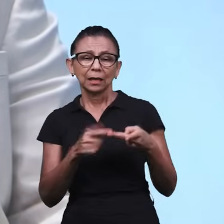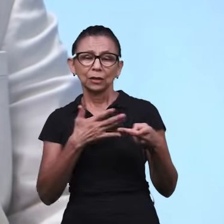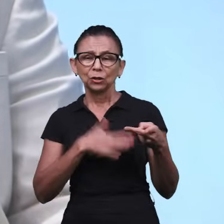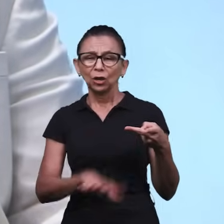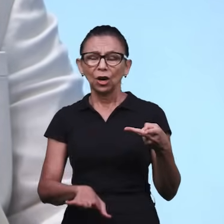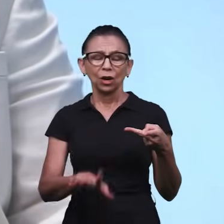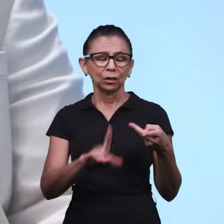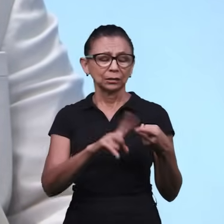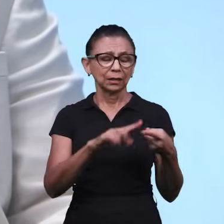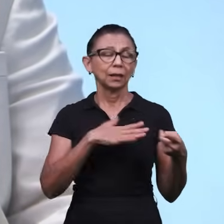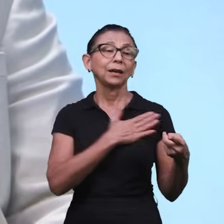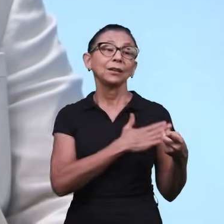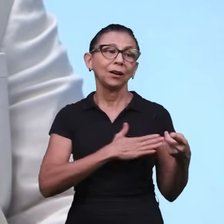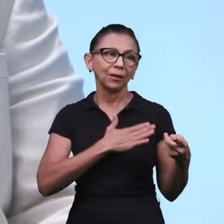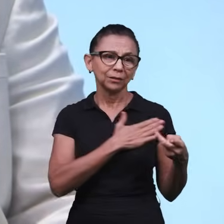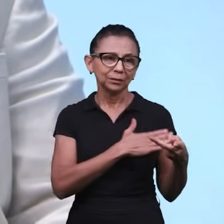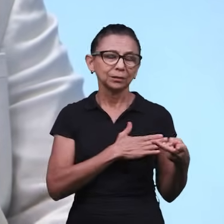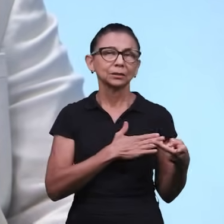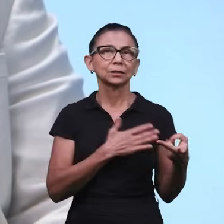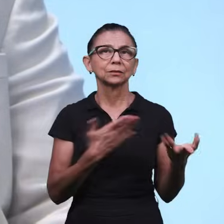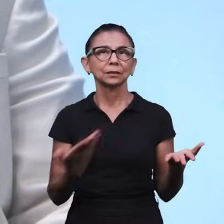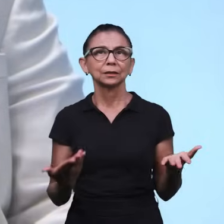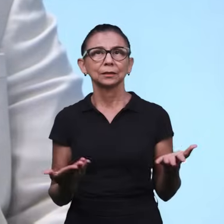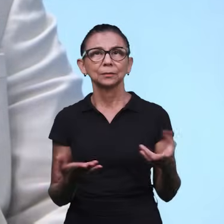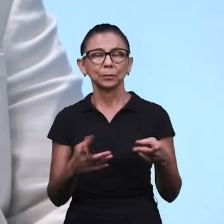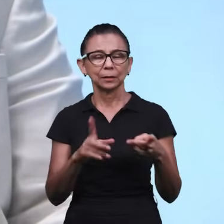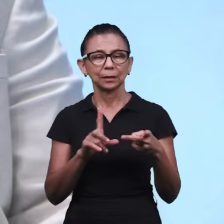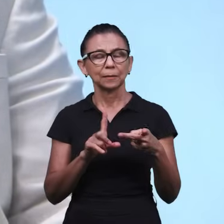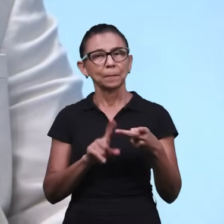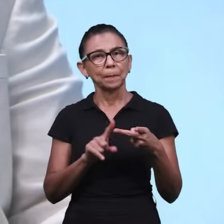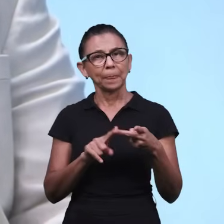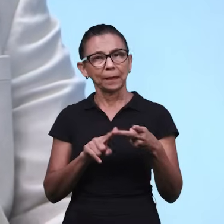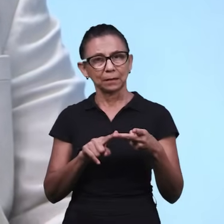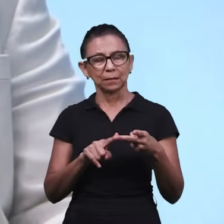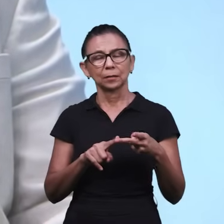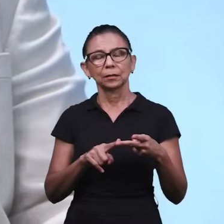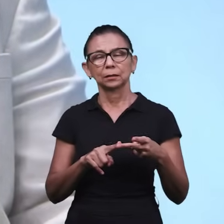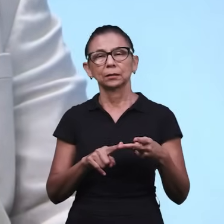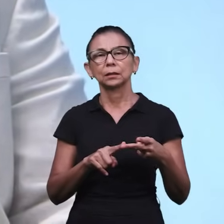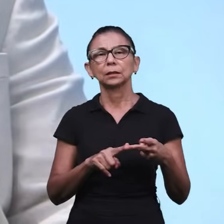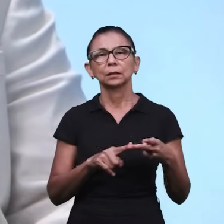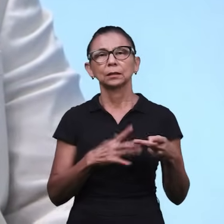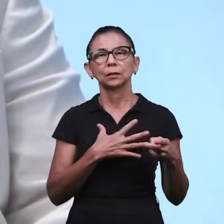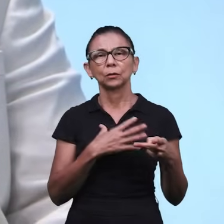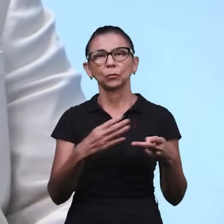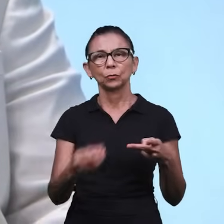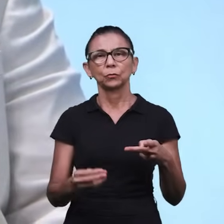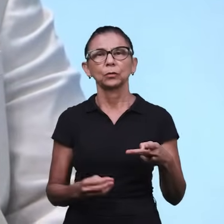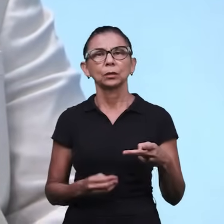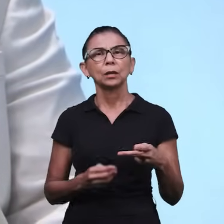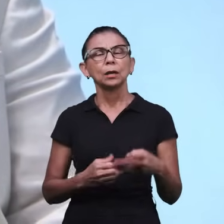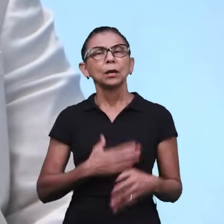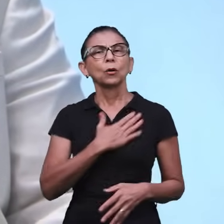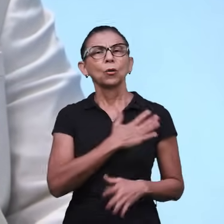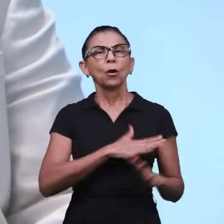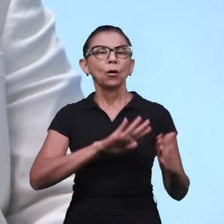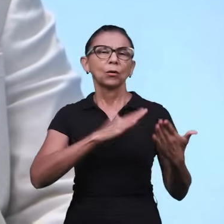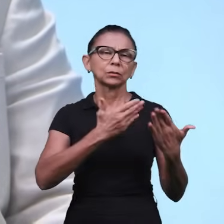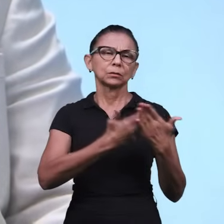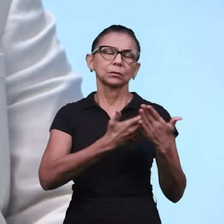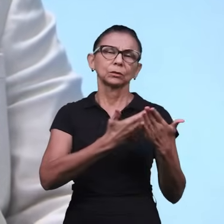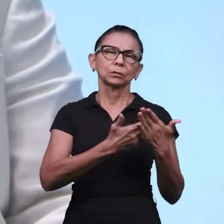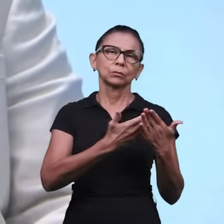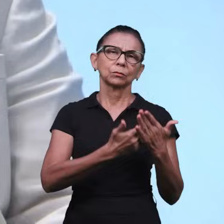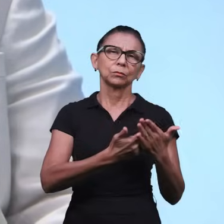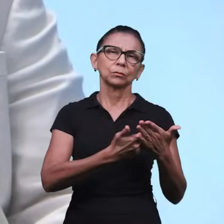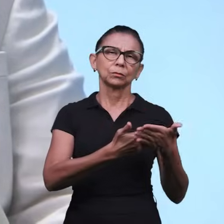A parte escolar, como eu falei no início, o Tiago ele gosta de um período de estudo maior, o Pedro não, o Pedro já gosta de a gente fazer o estudo